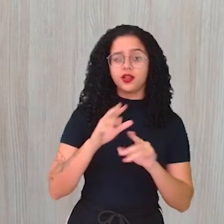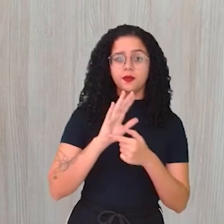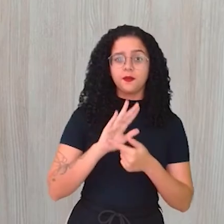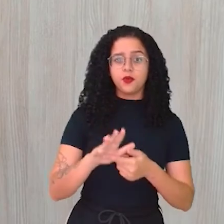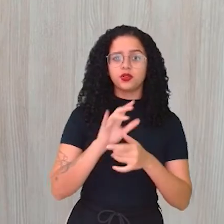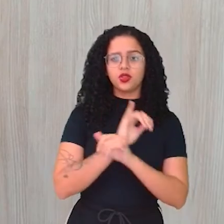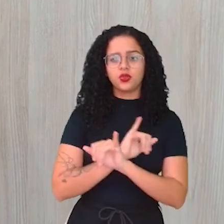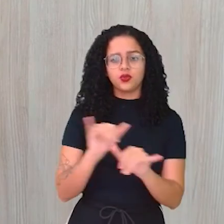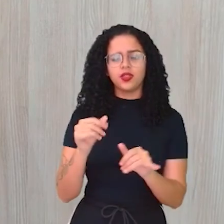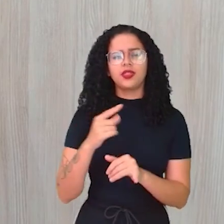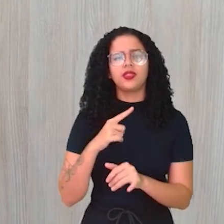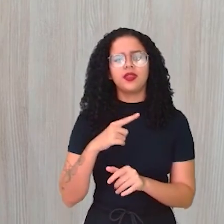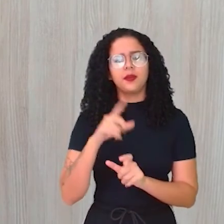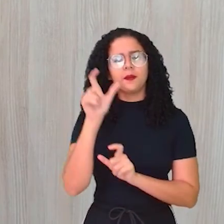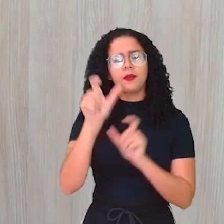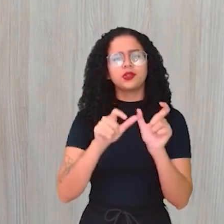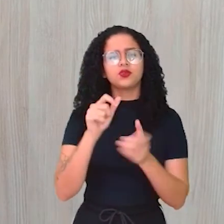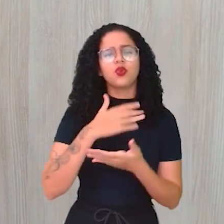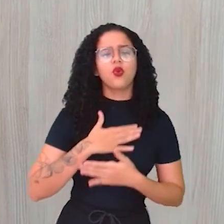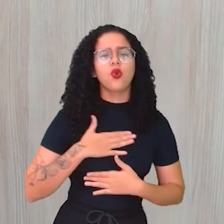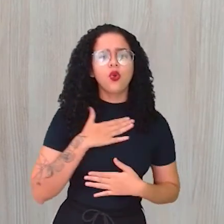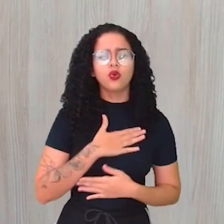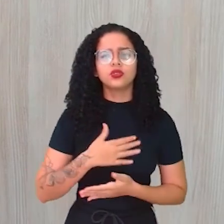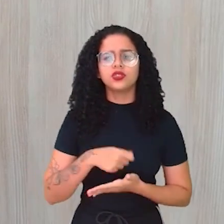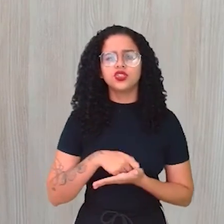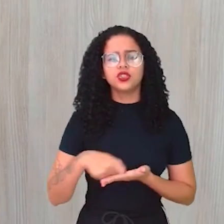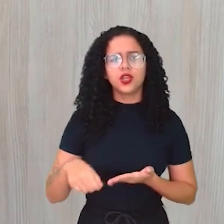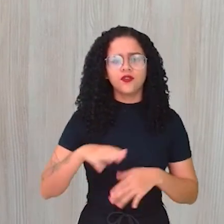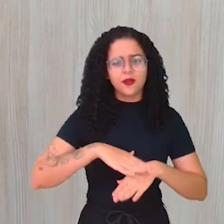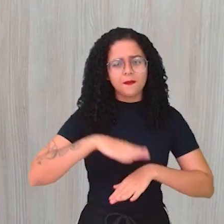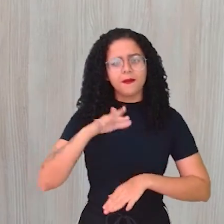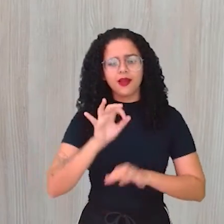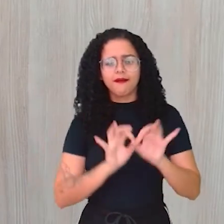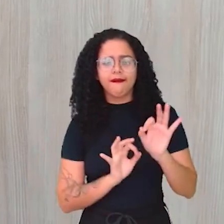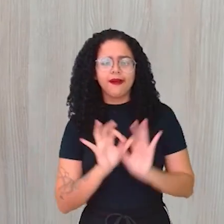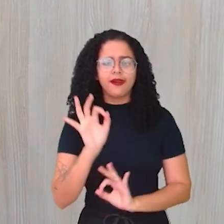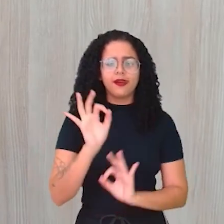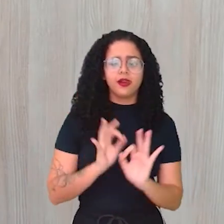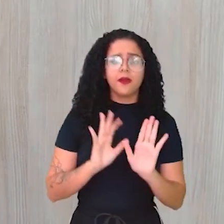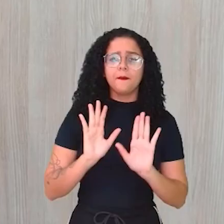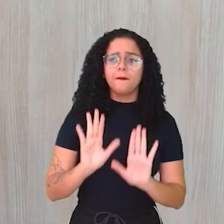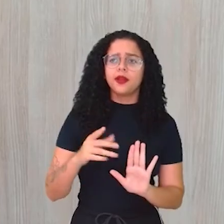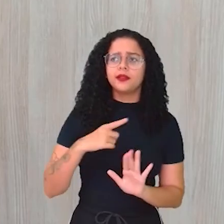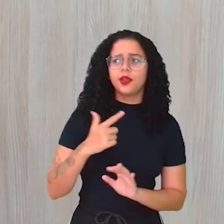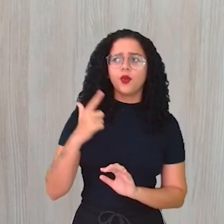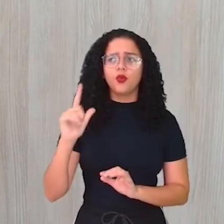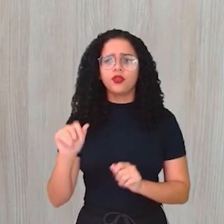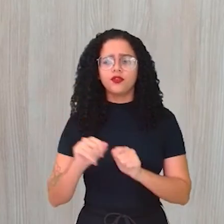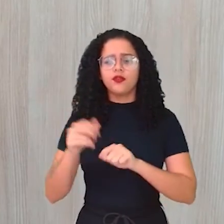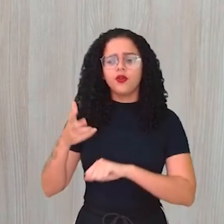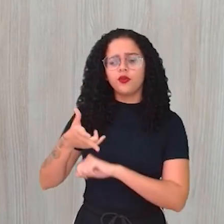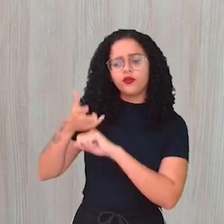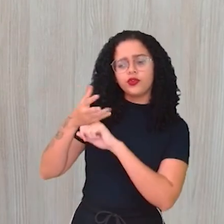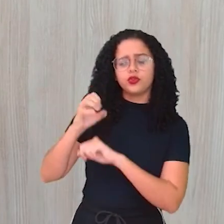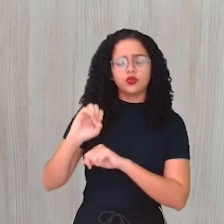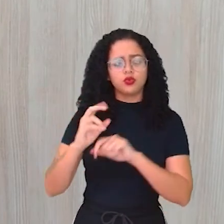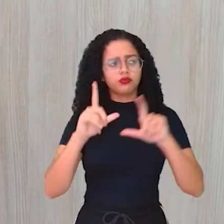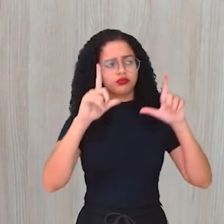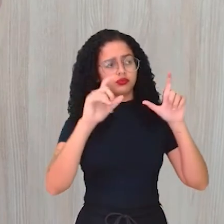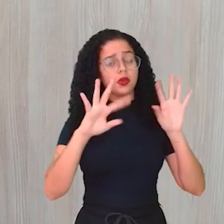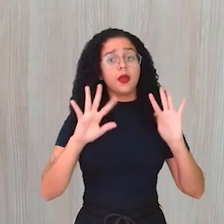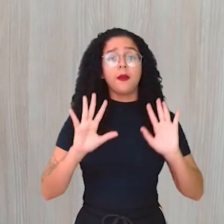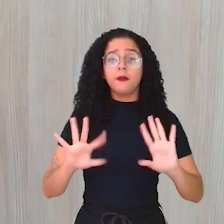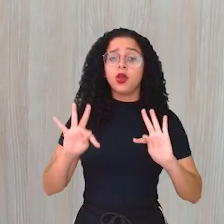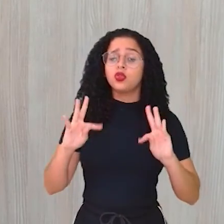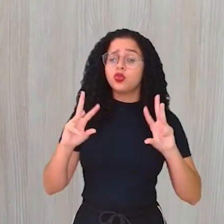né? Tem aquelas pessoas que gostam de escrever mais, não é um texto bem organizado. Mas aí outras que fazem um vídeo, que tiram uma foto, mas todas elas,